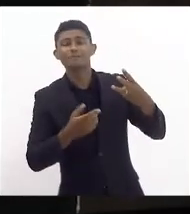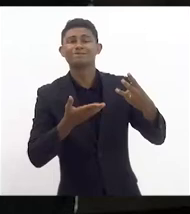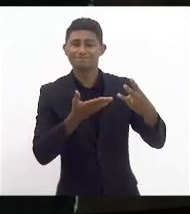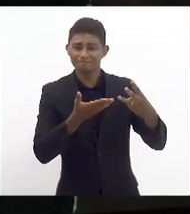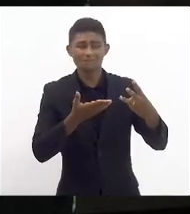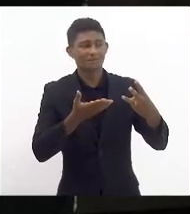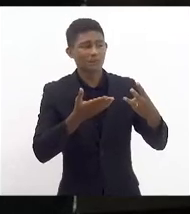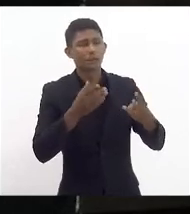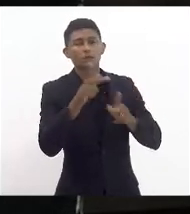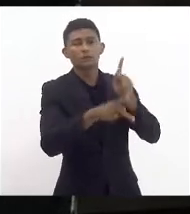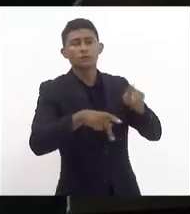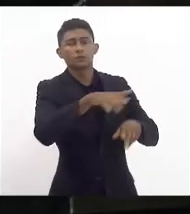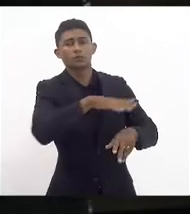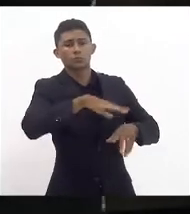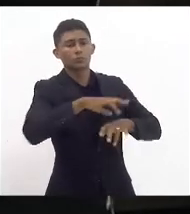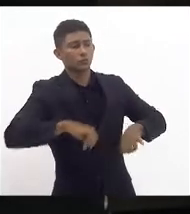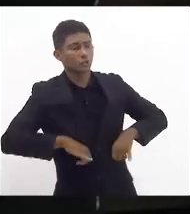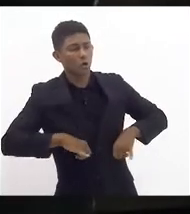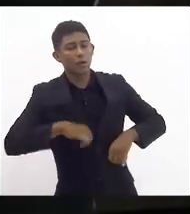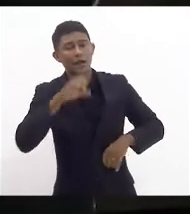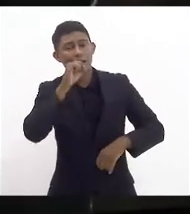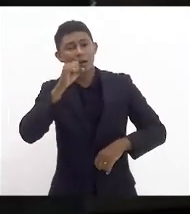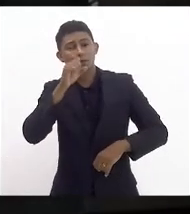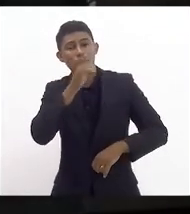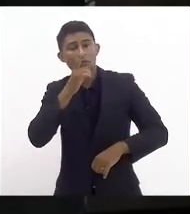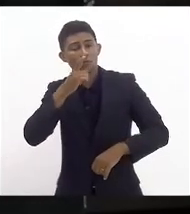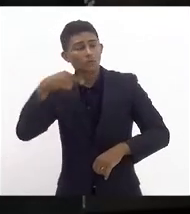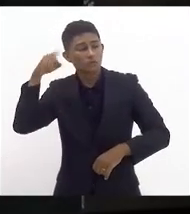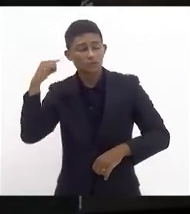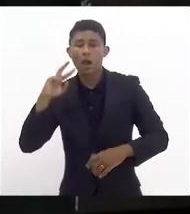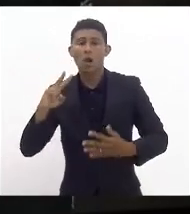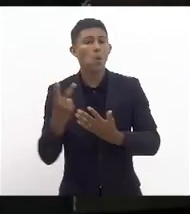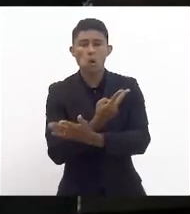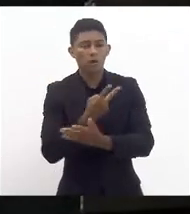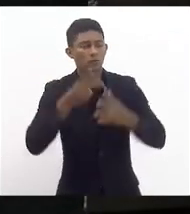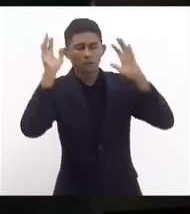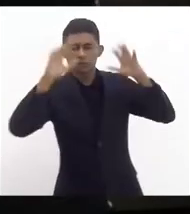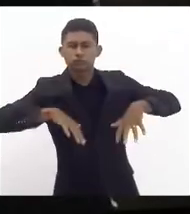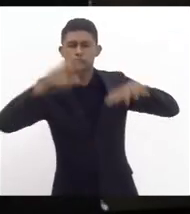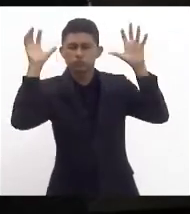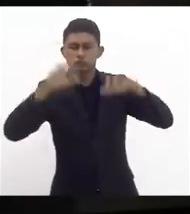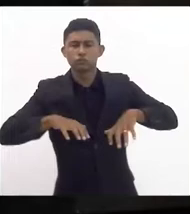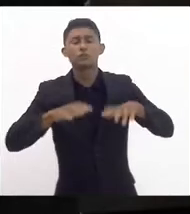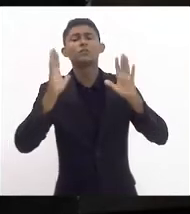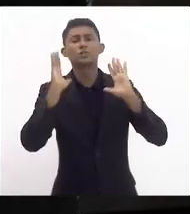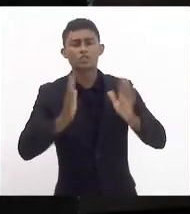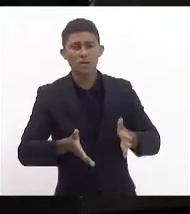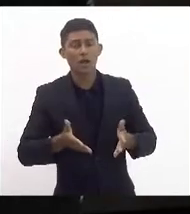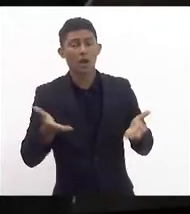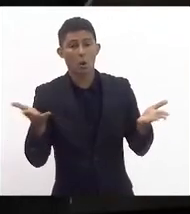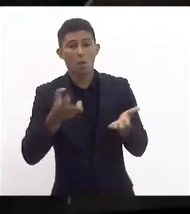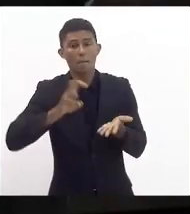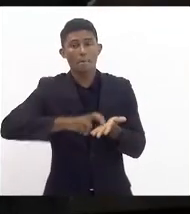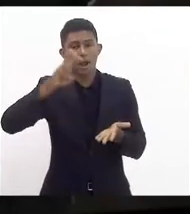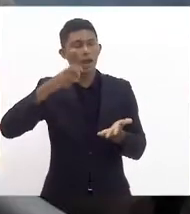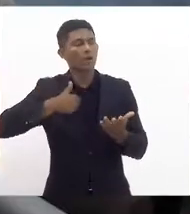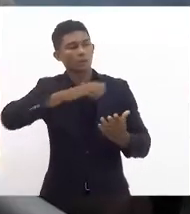sofreram no fim de semana com alagamento e enchentes. Já foi protocolado desde pela manhã hoje na